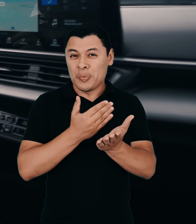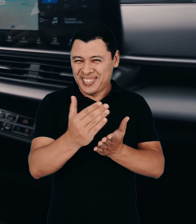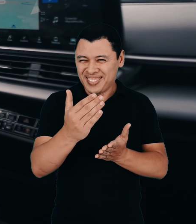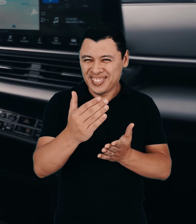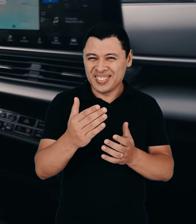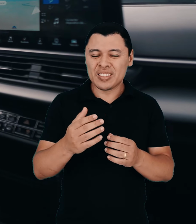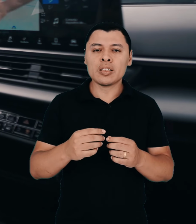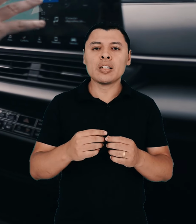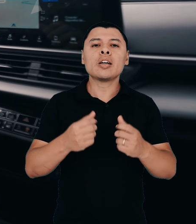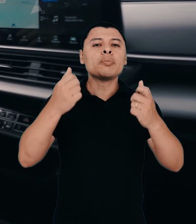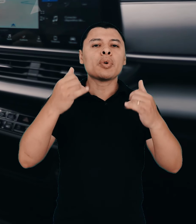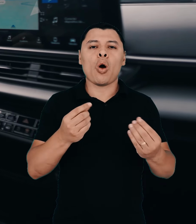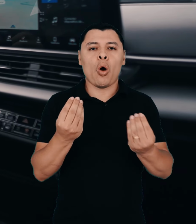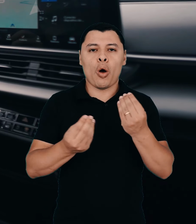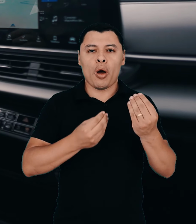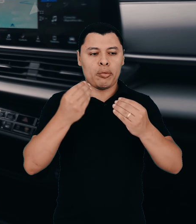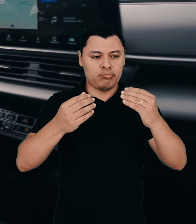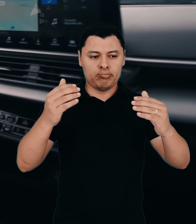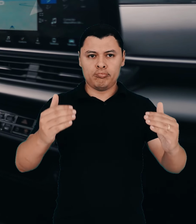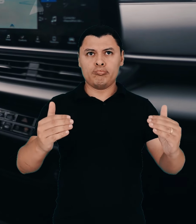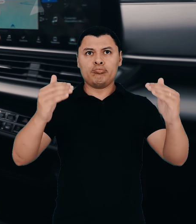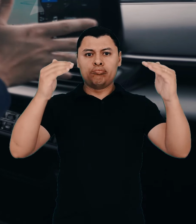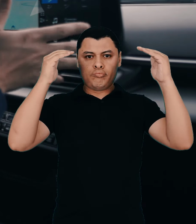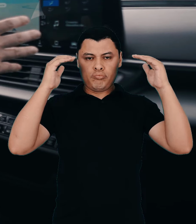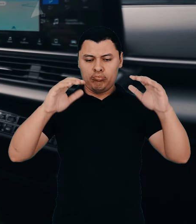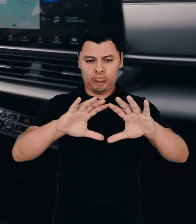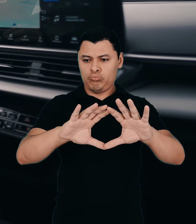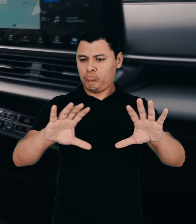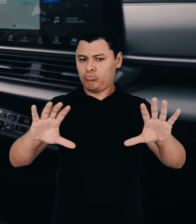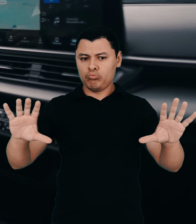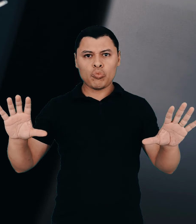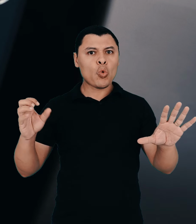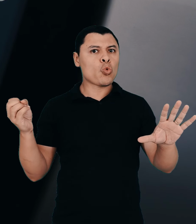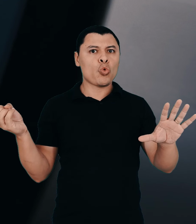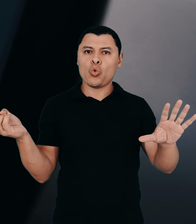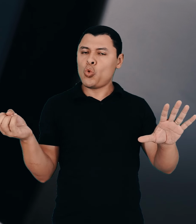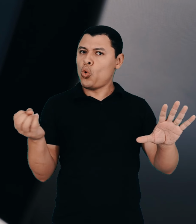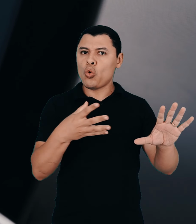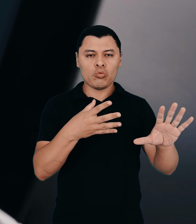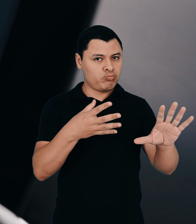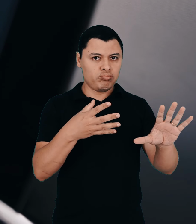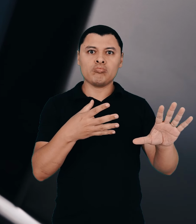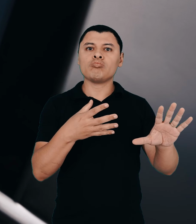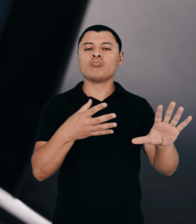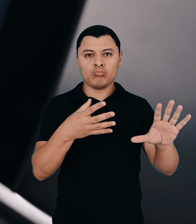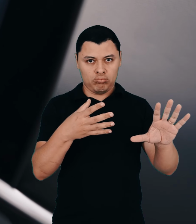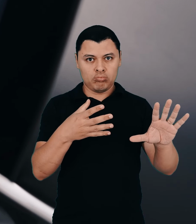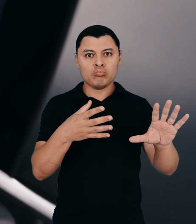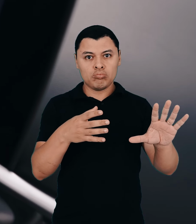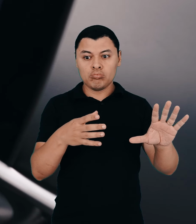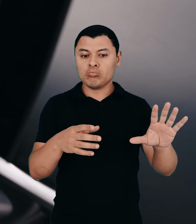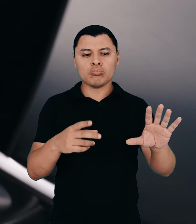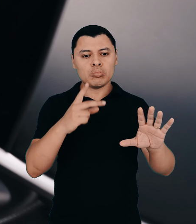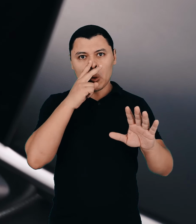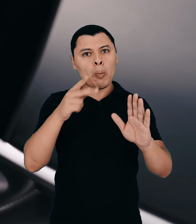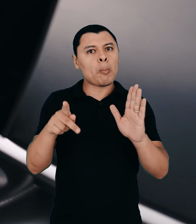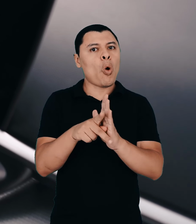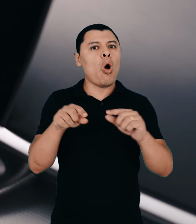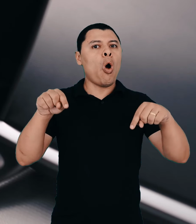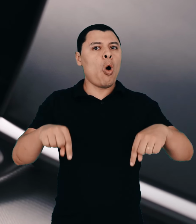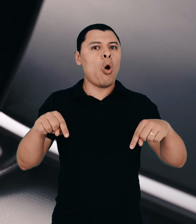impressões dinâmicas, fala um pouquinho da cabine, né? Que a gente tem um conceito de painel completamente novo aqui no Pulse. já uma linguagem contemporânea, essa linguagem